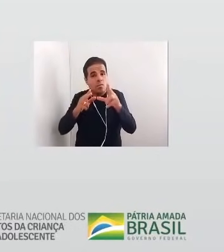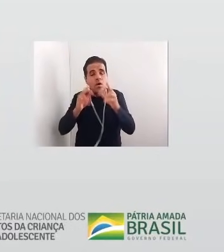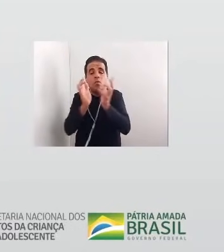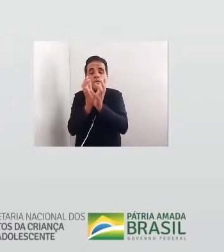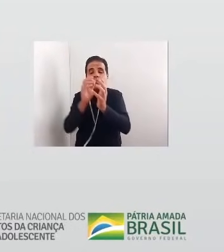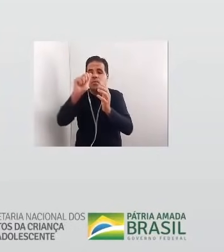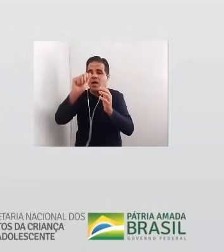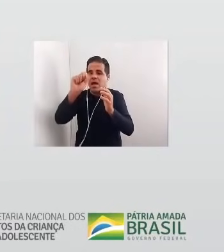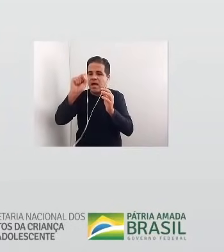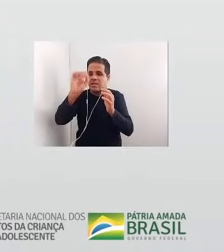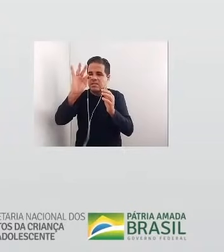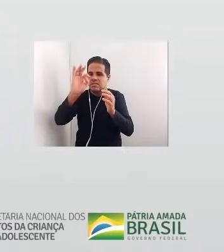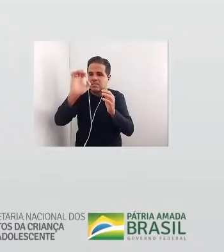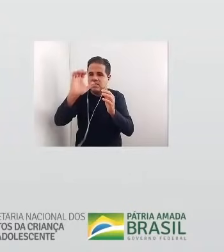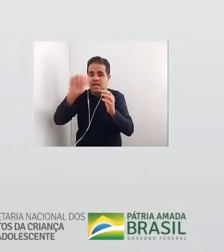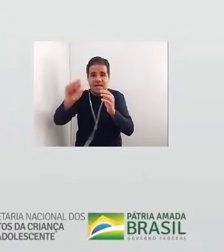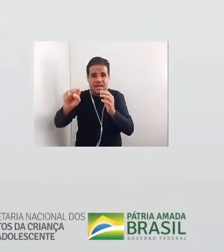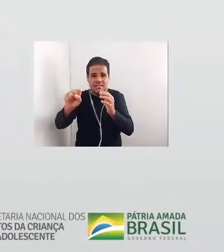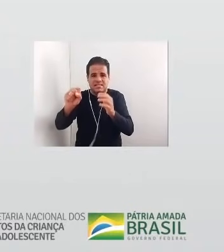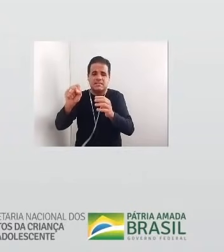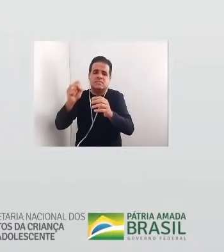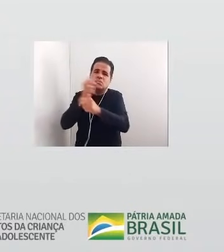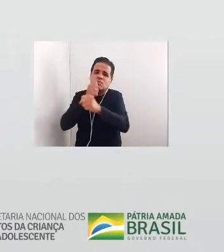durante séculos